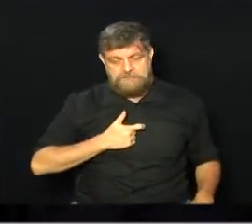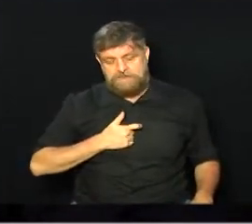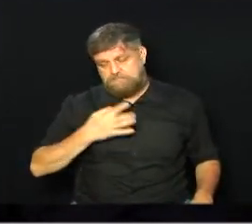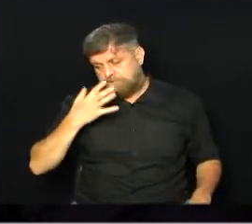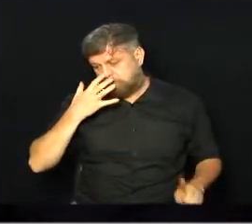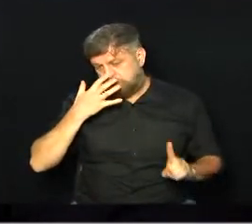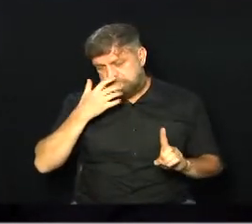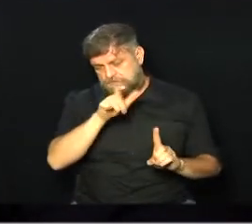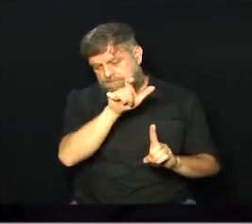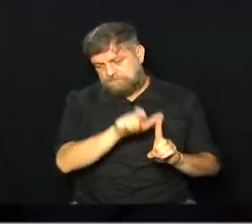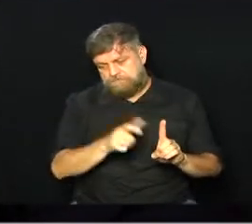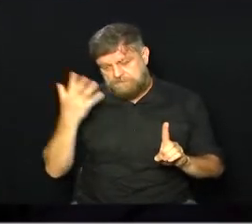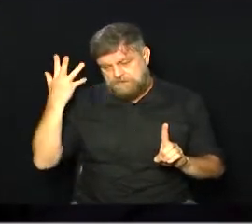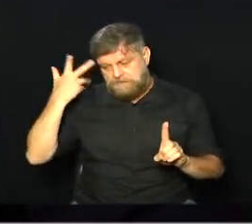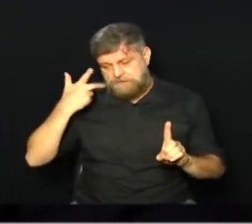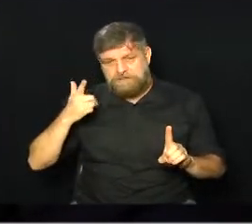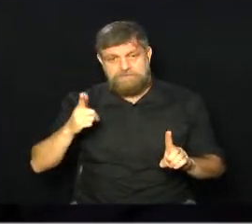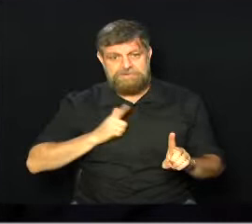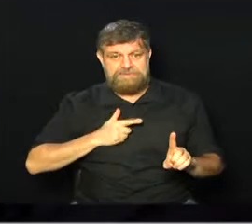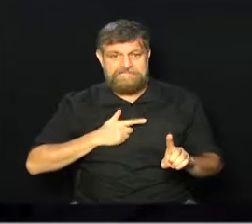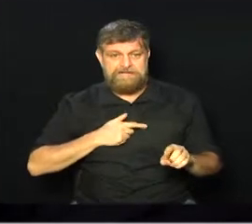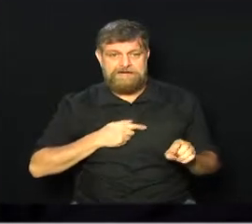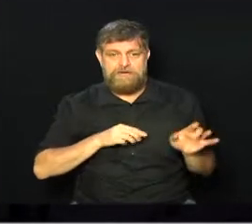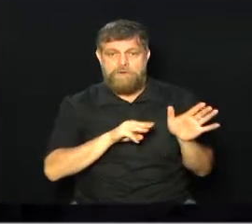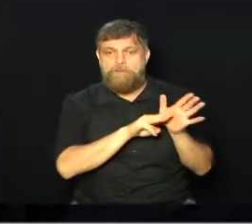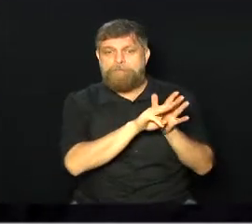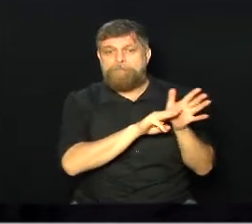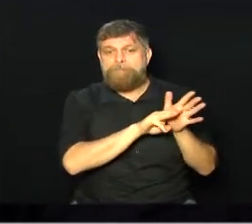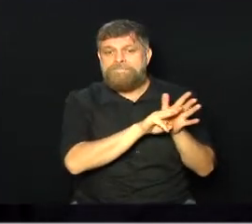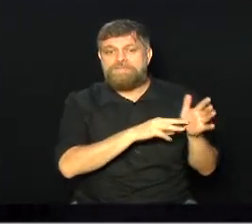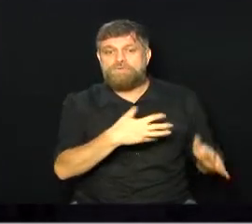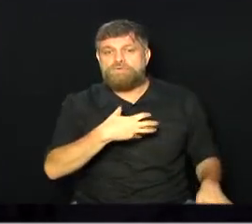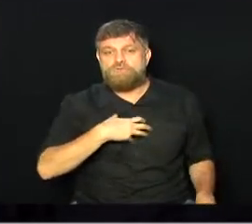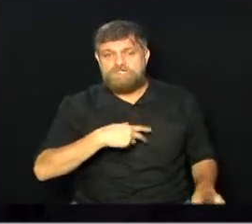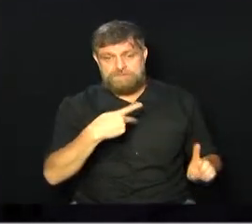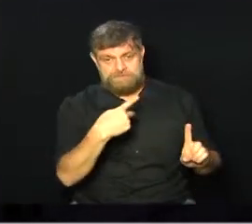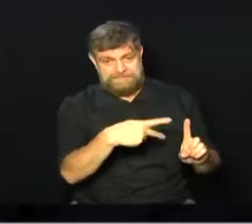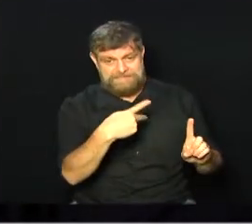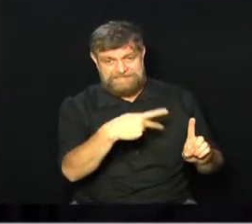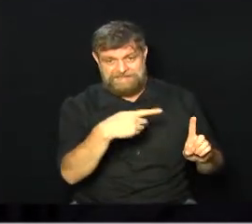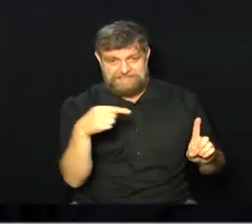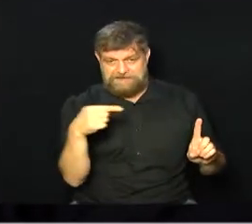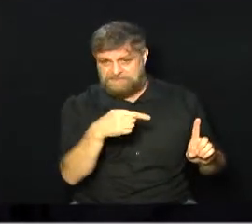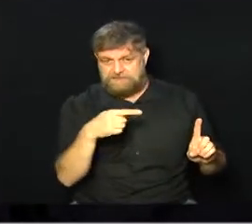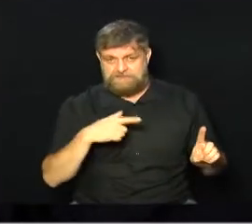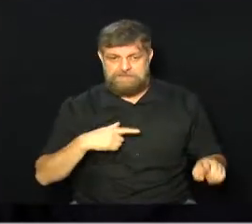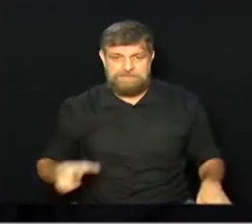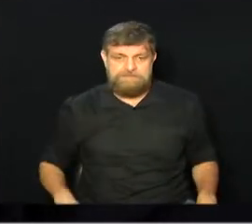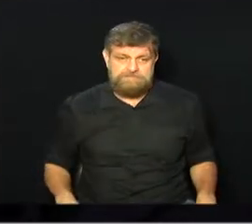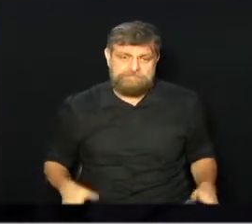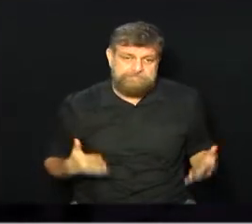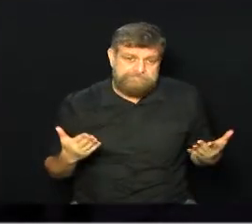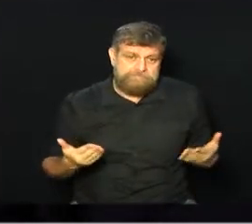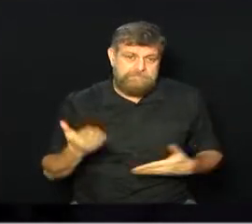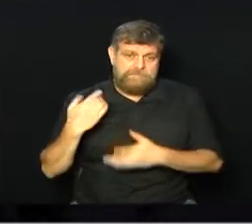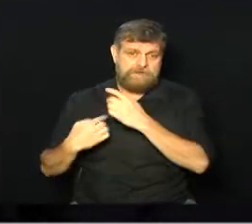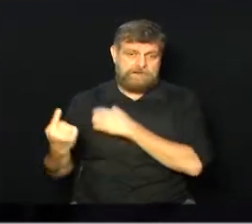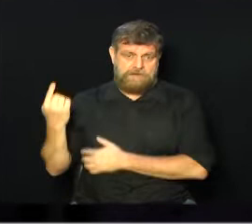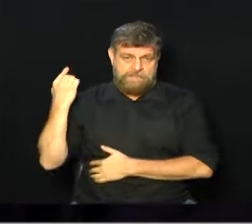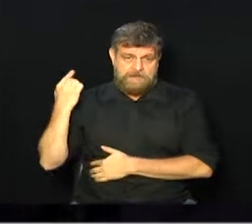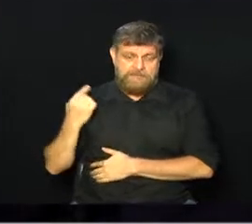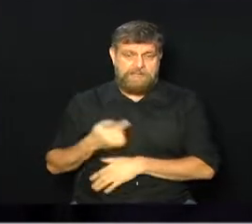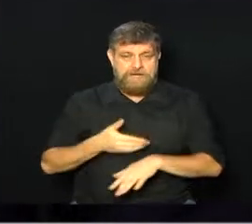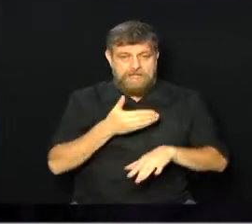admiro. Tinha os métodos dele na época, que eram os métodos da época, e é um treinador